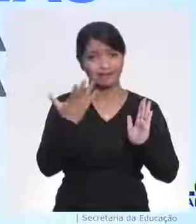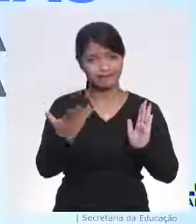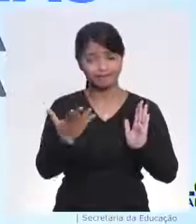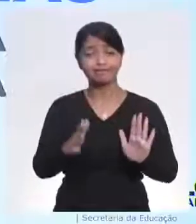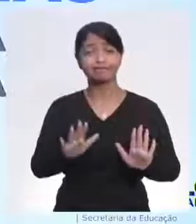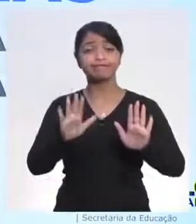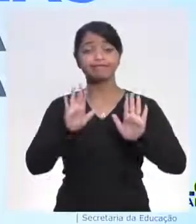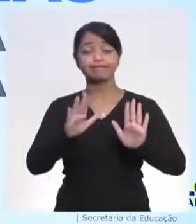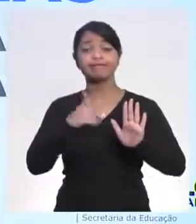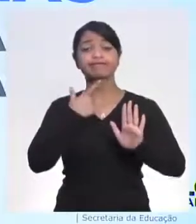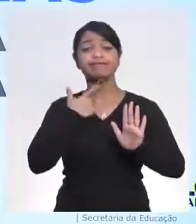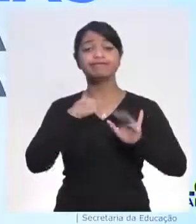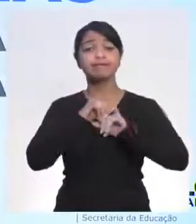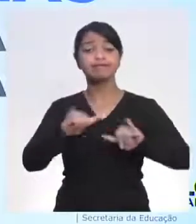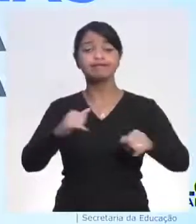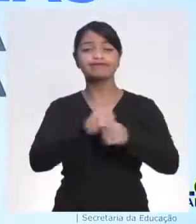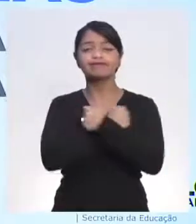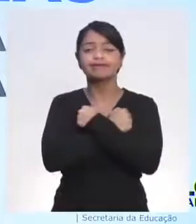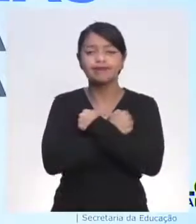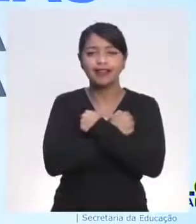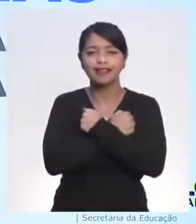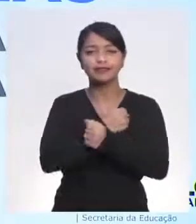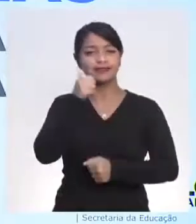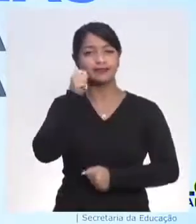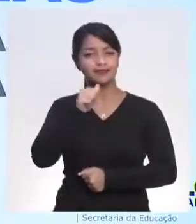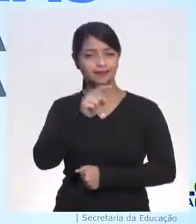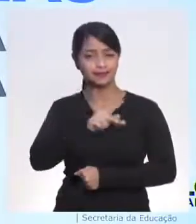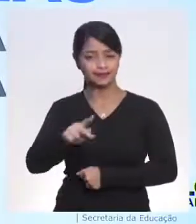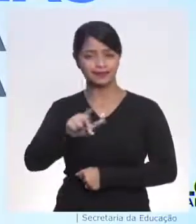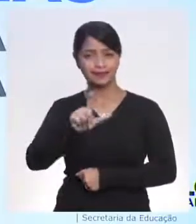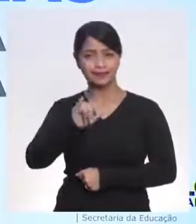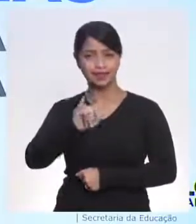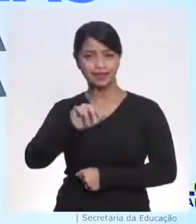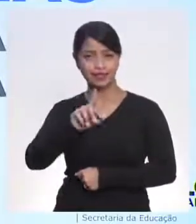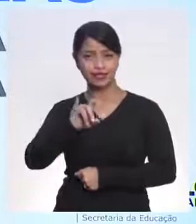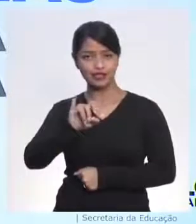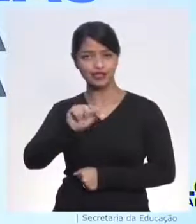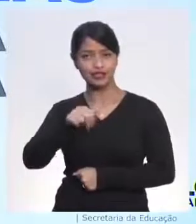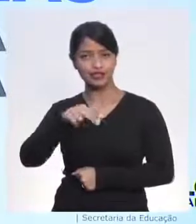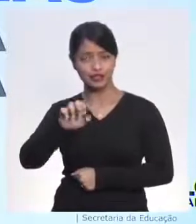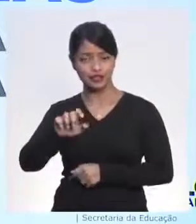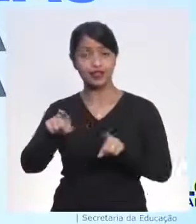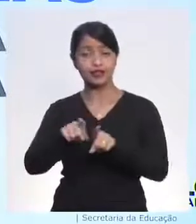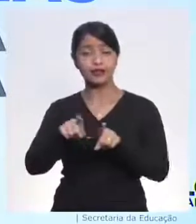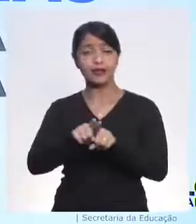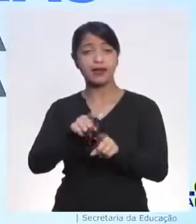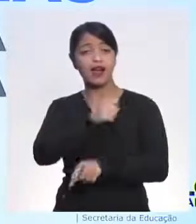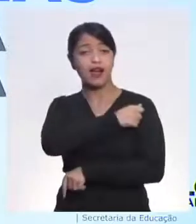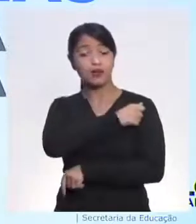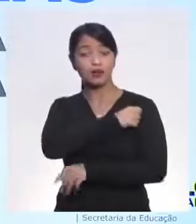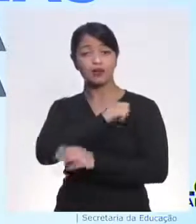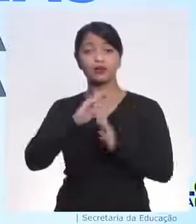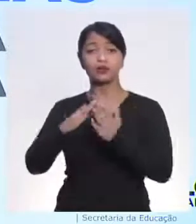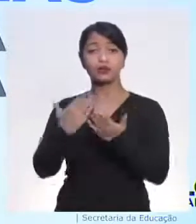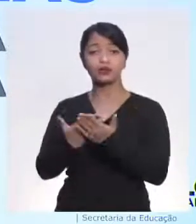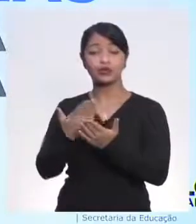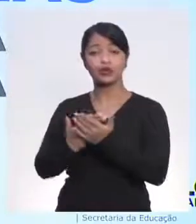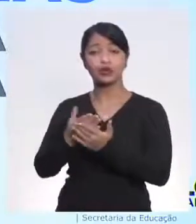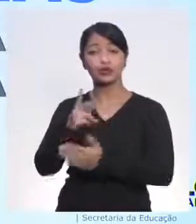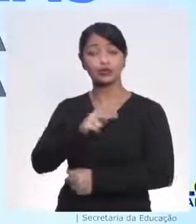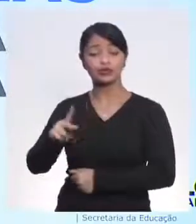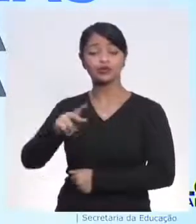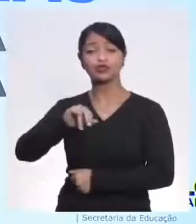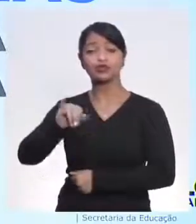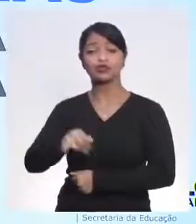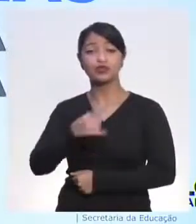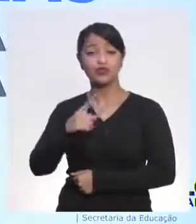aí de mandar um abraço para a professora Lidiane e para os alunos dela da Escola Estadual João Grobo, não sei